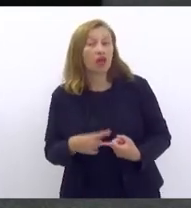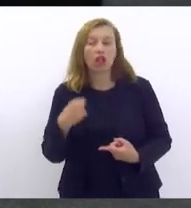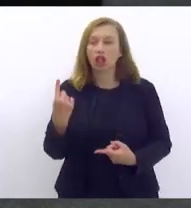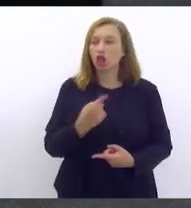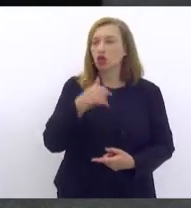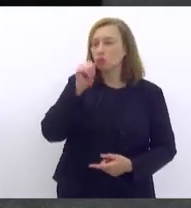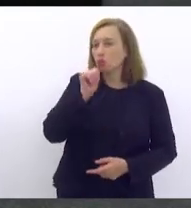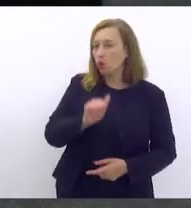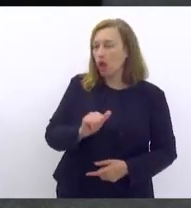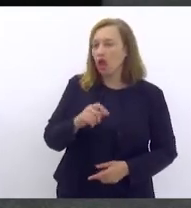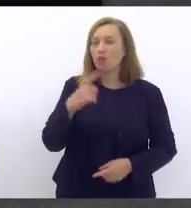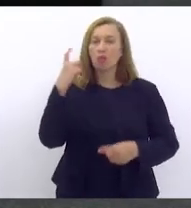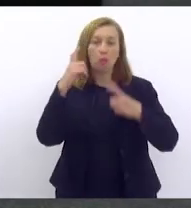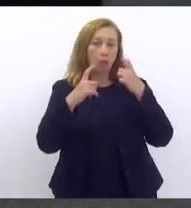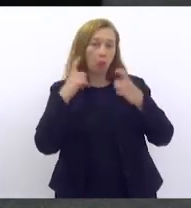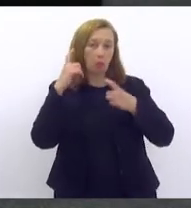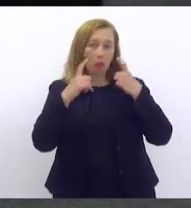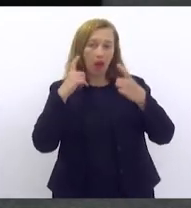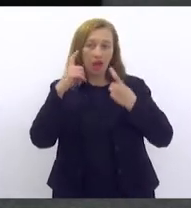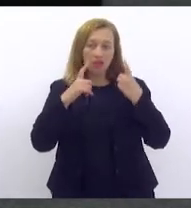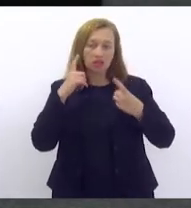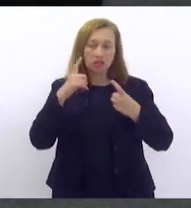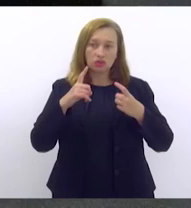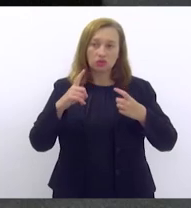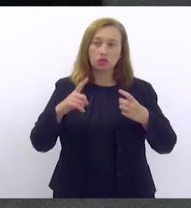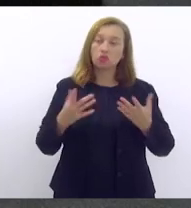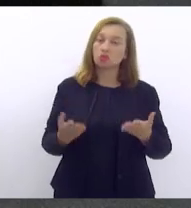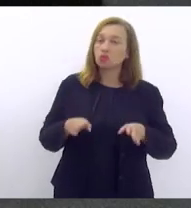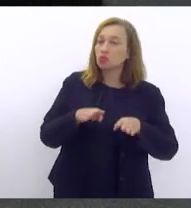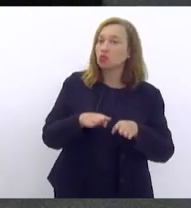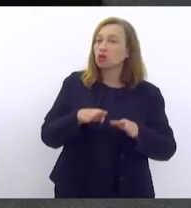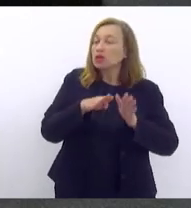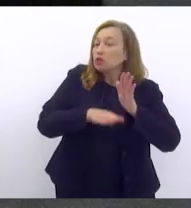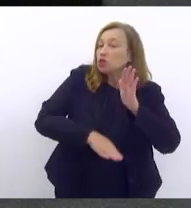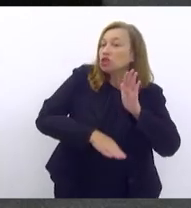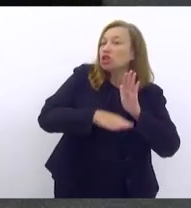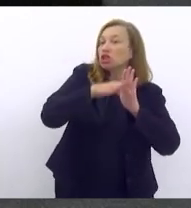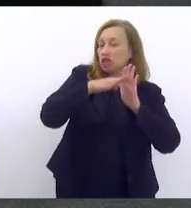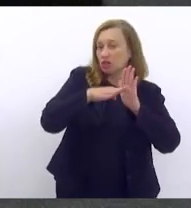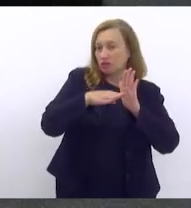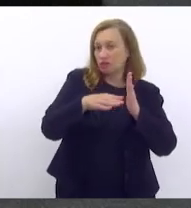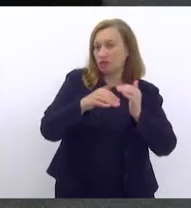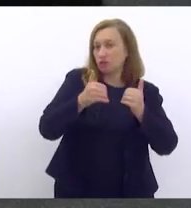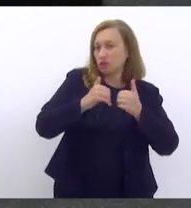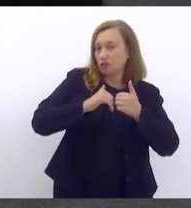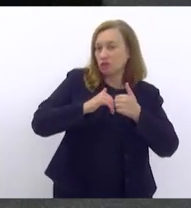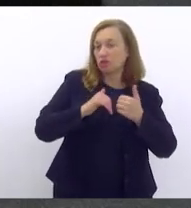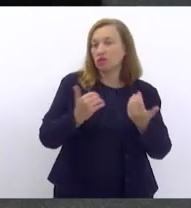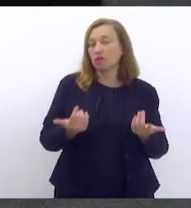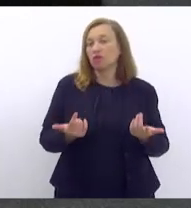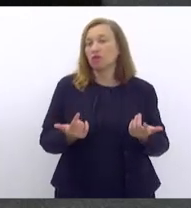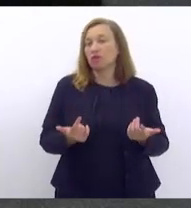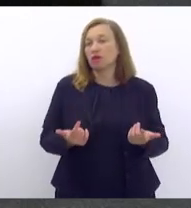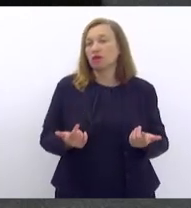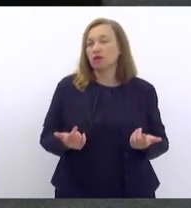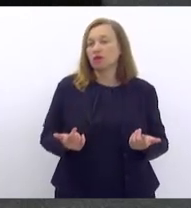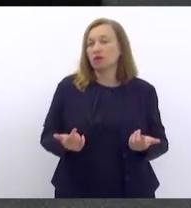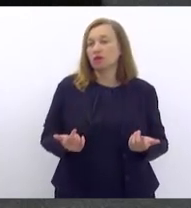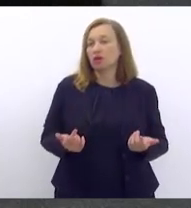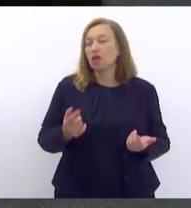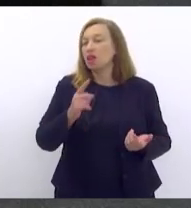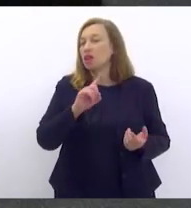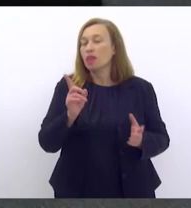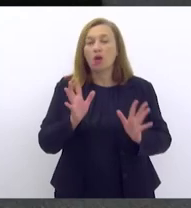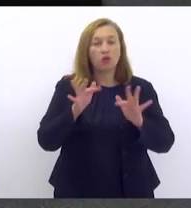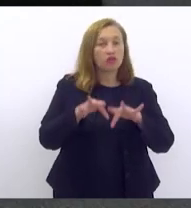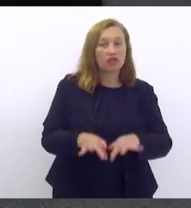mulheres, estamos preocupadas com o nível de espaçamento que se tem ou a não